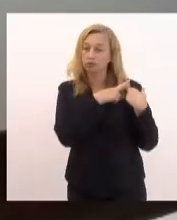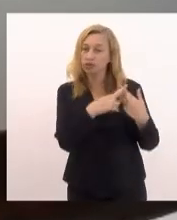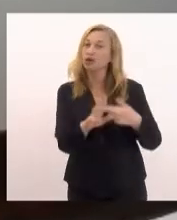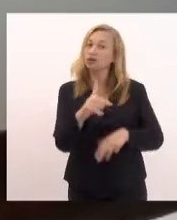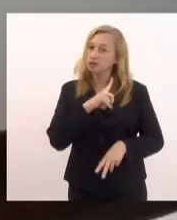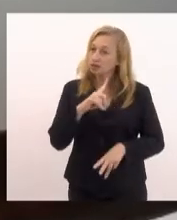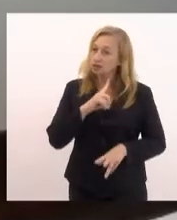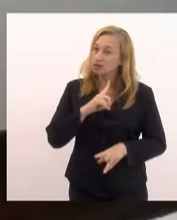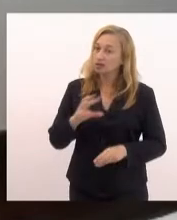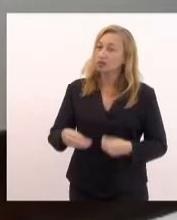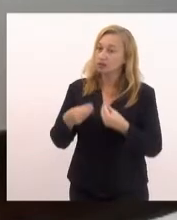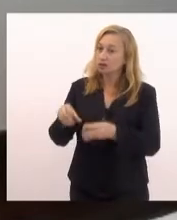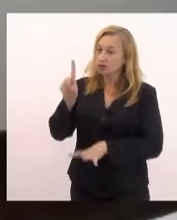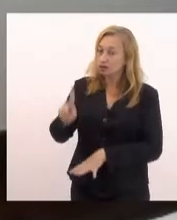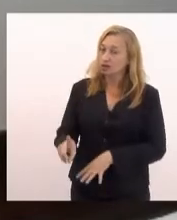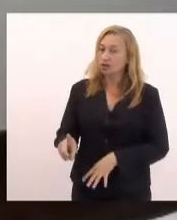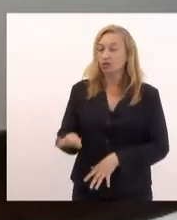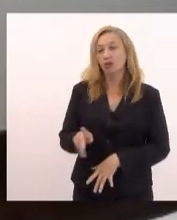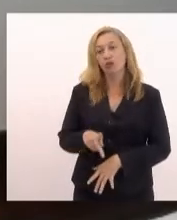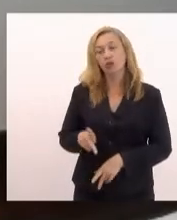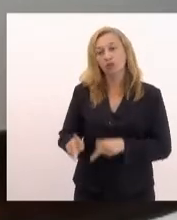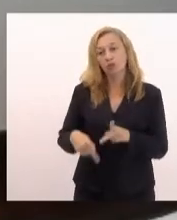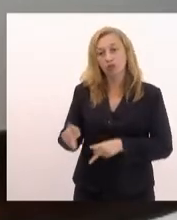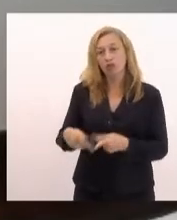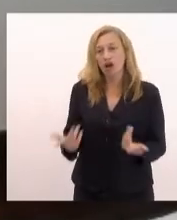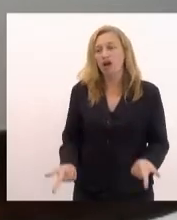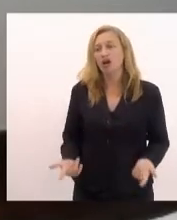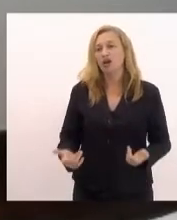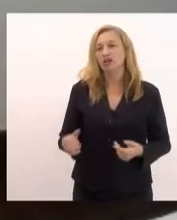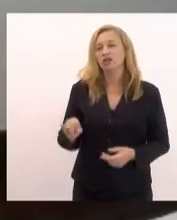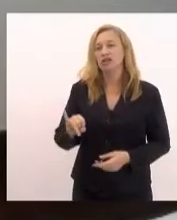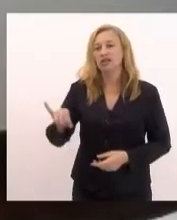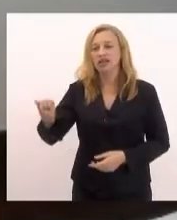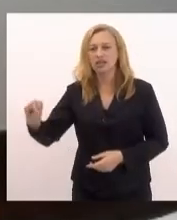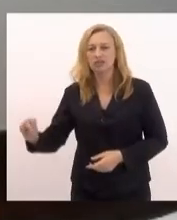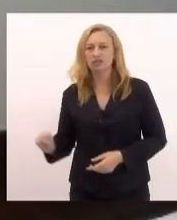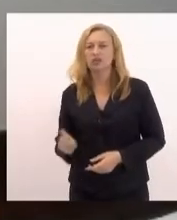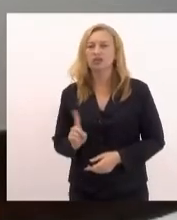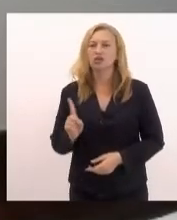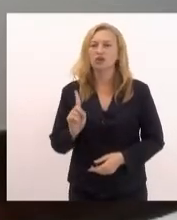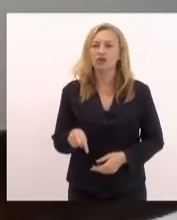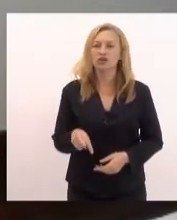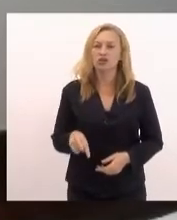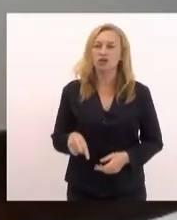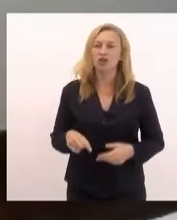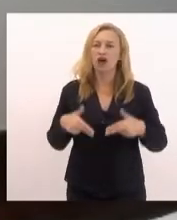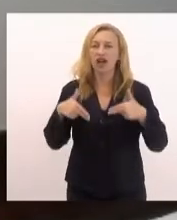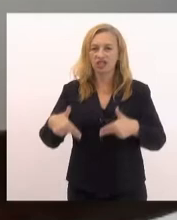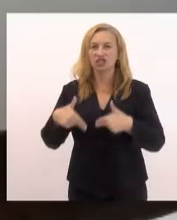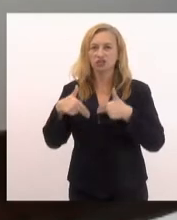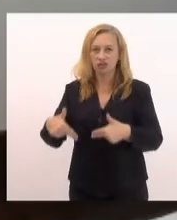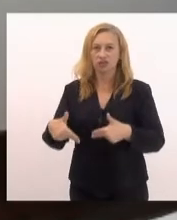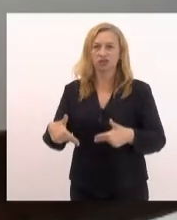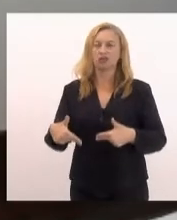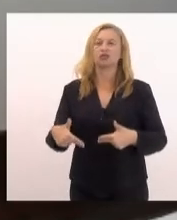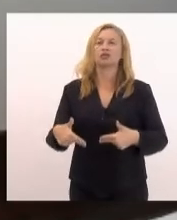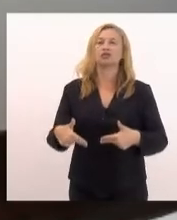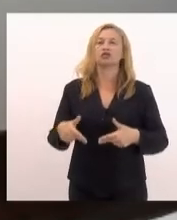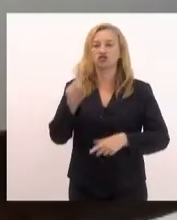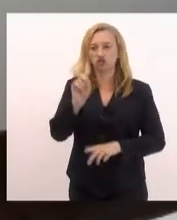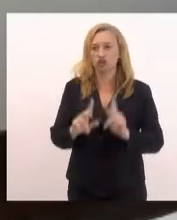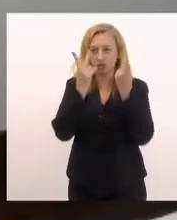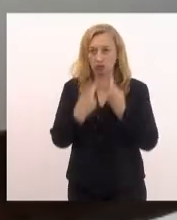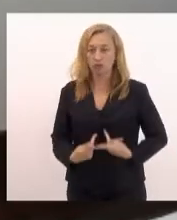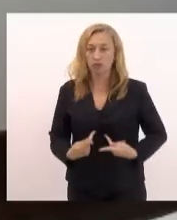de garanti-los àquela população. O CEASME não é apenas uma entidade de ativismo na defesa dos direitos humanos, embora isso